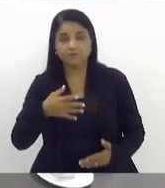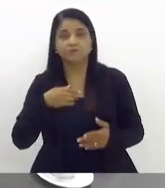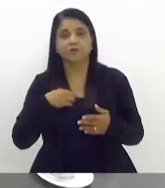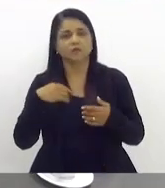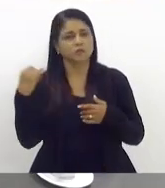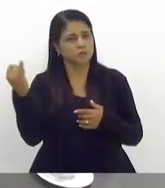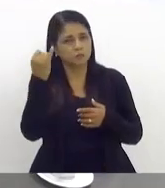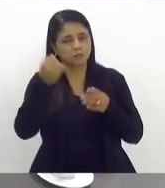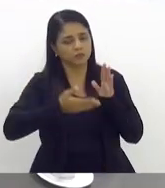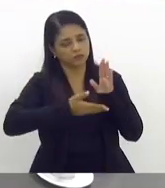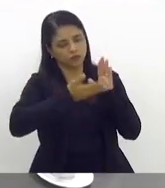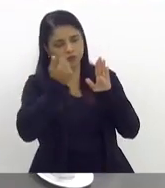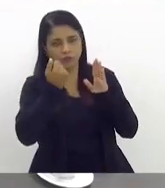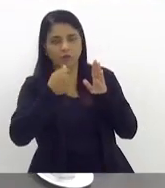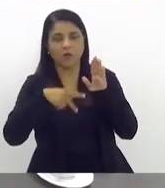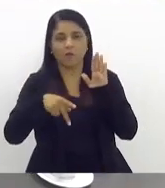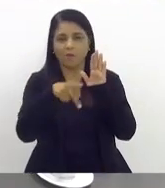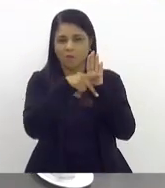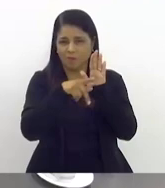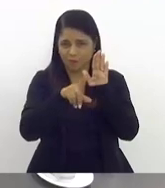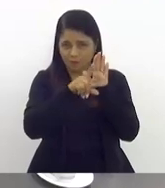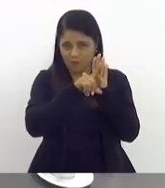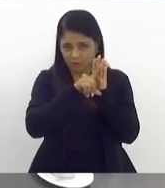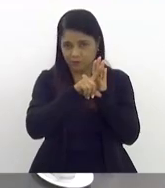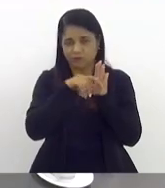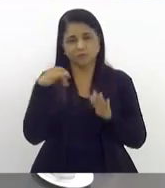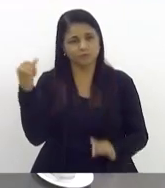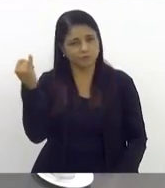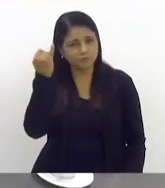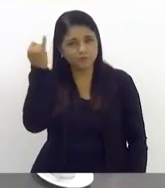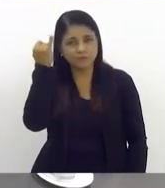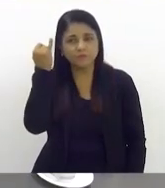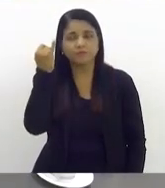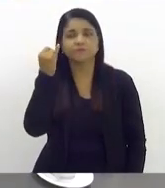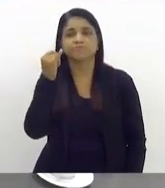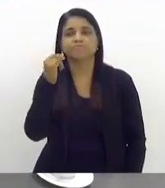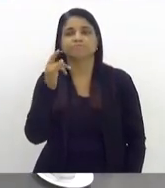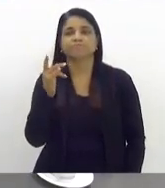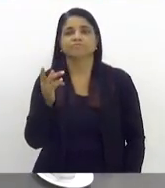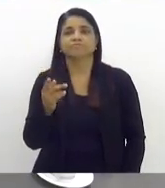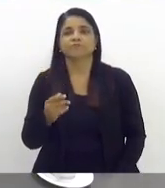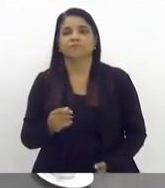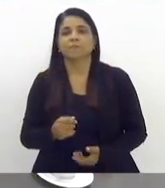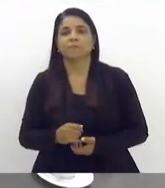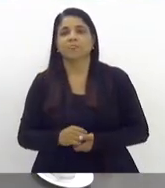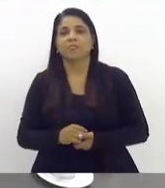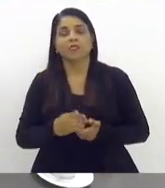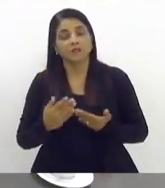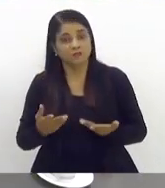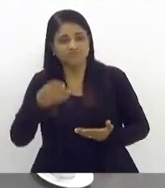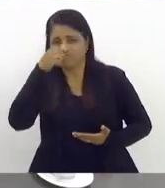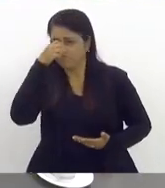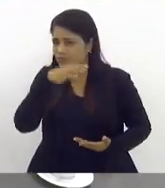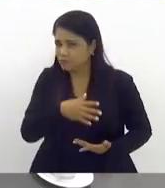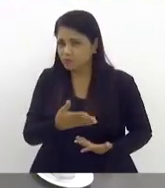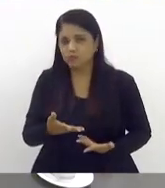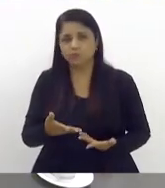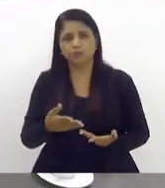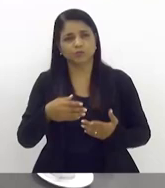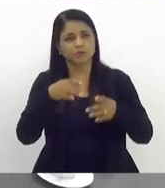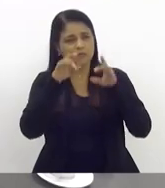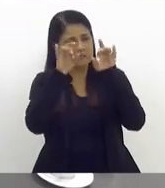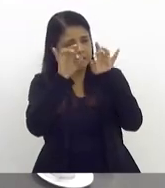pauta, porque mais considero o projeto completamente absurdo e